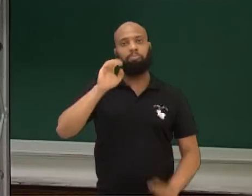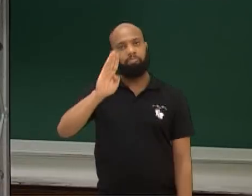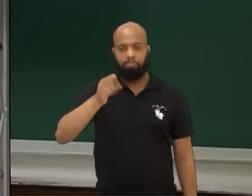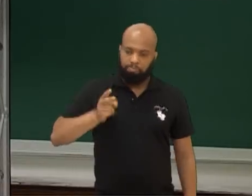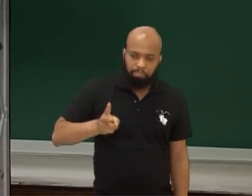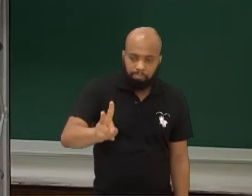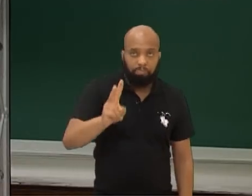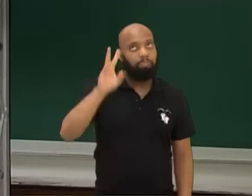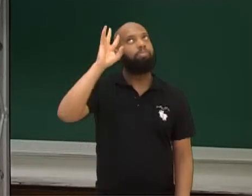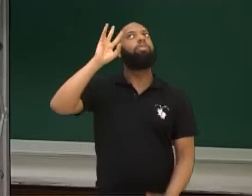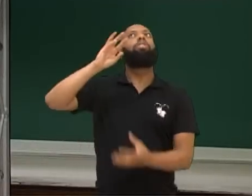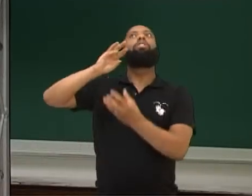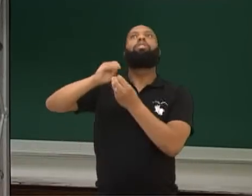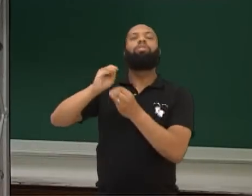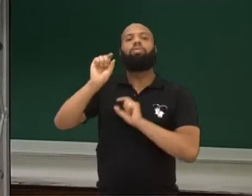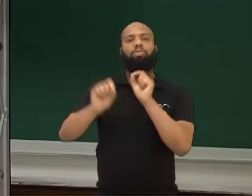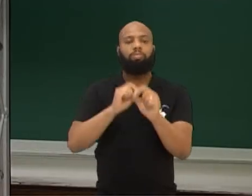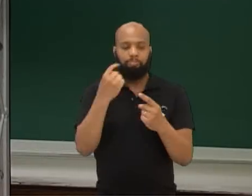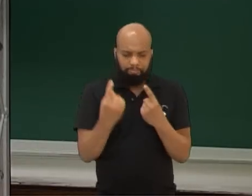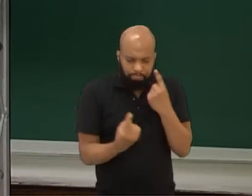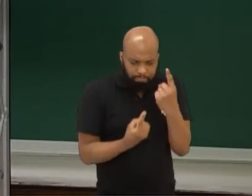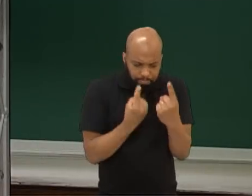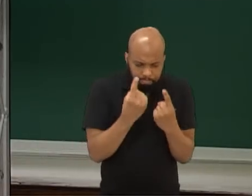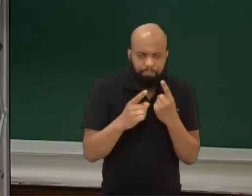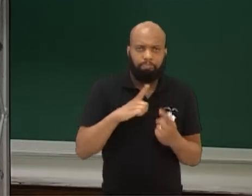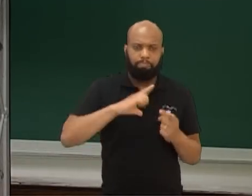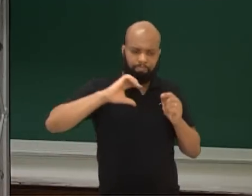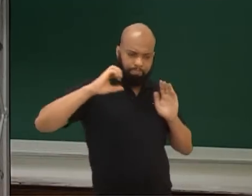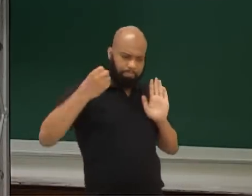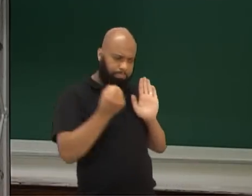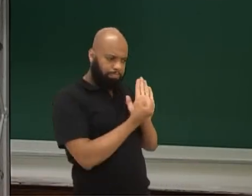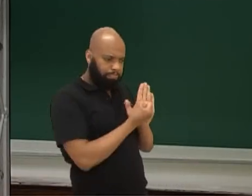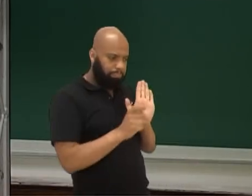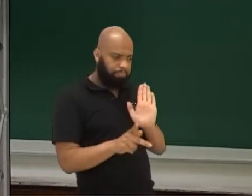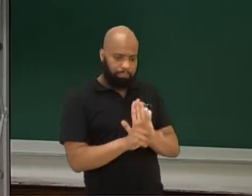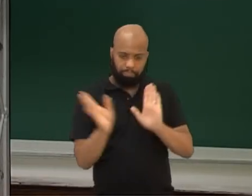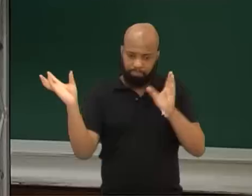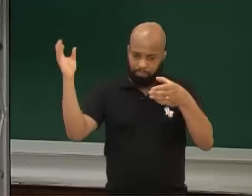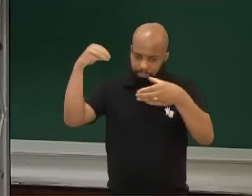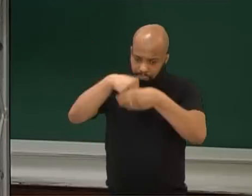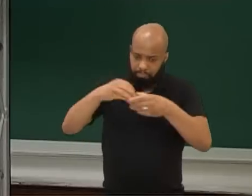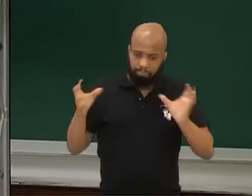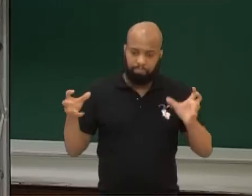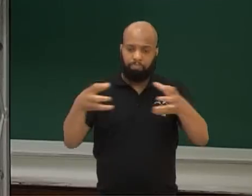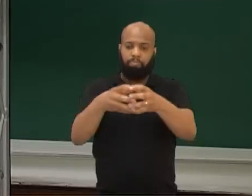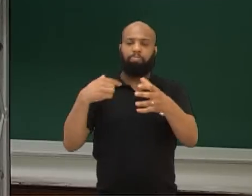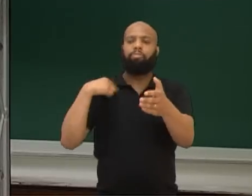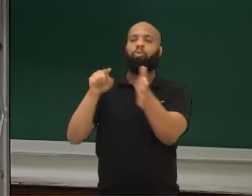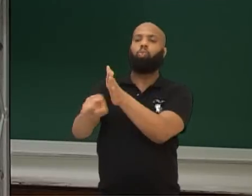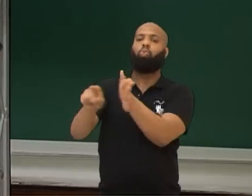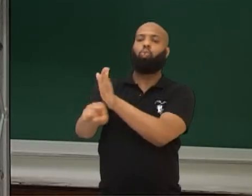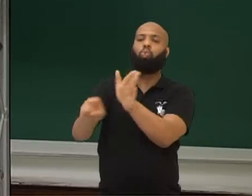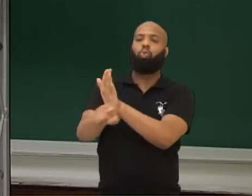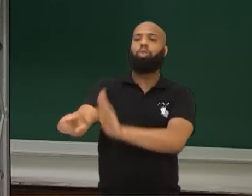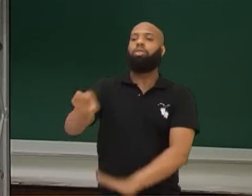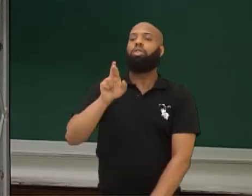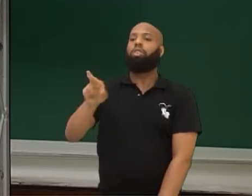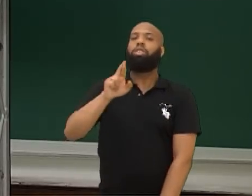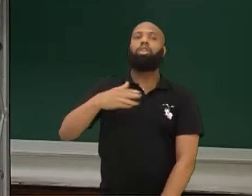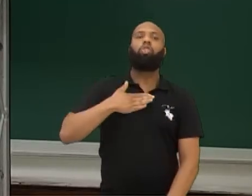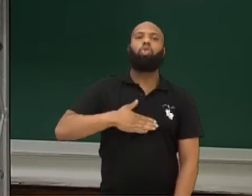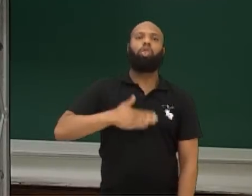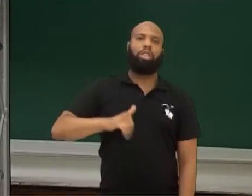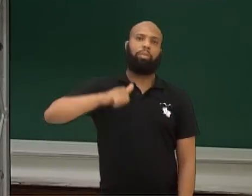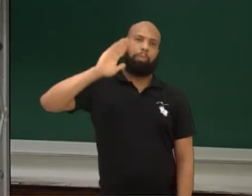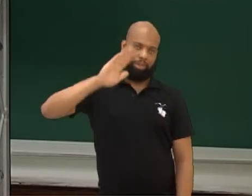chego a uma conclusão de qual é a marca, naquele grupo de pessoas que eu entrevistei, que elas mais preferem